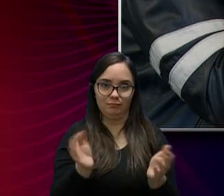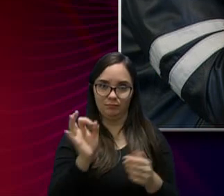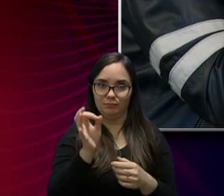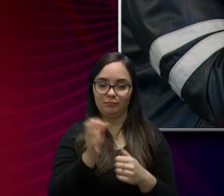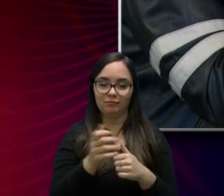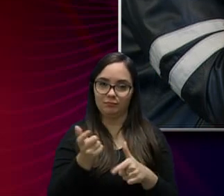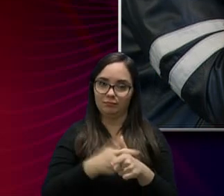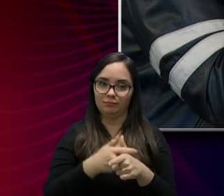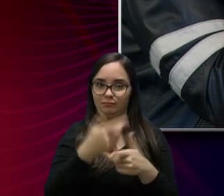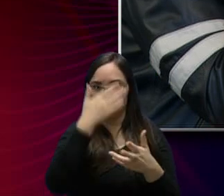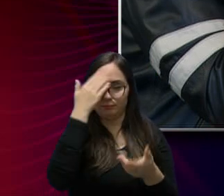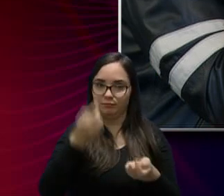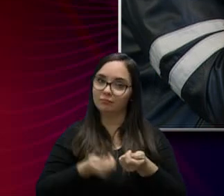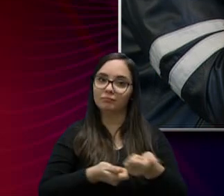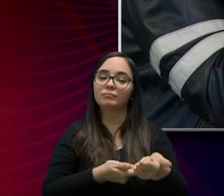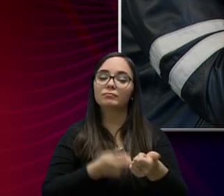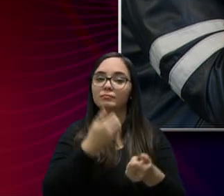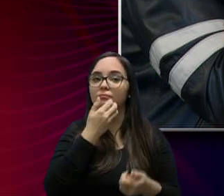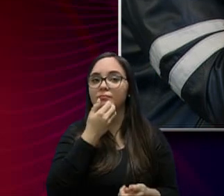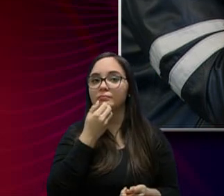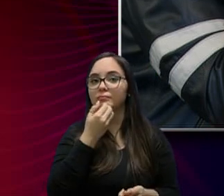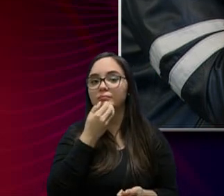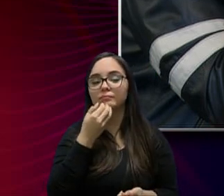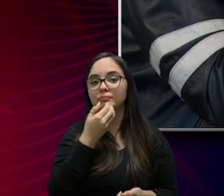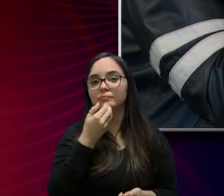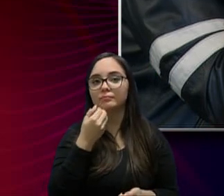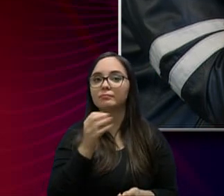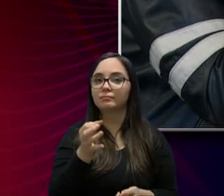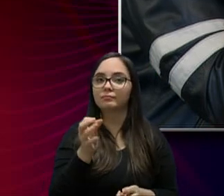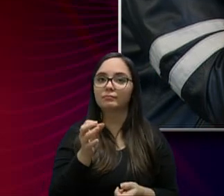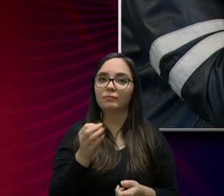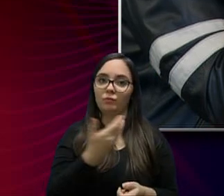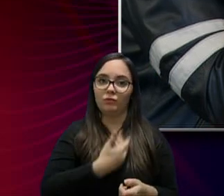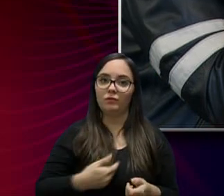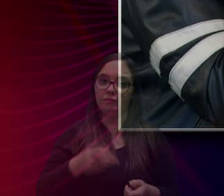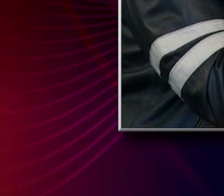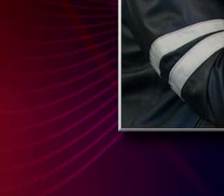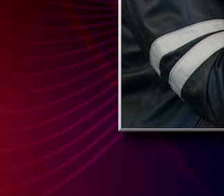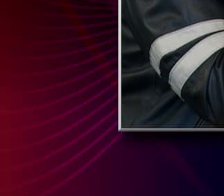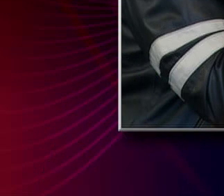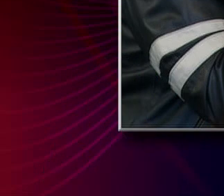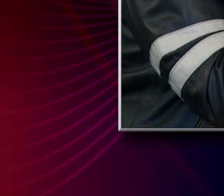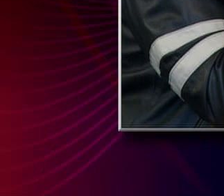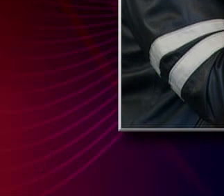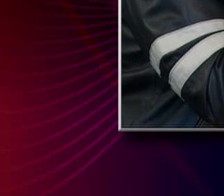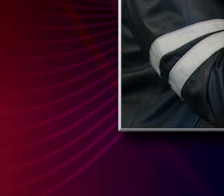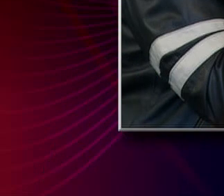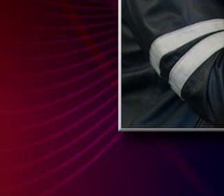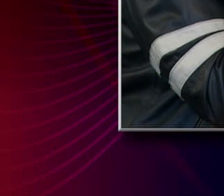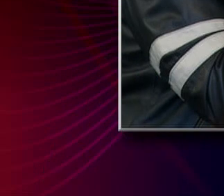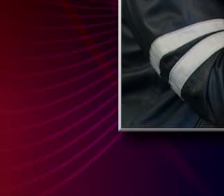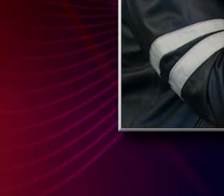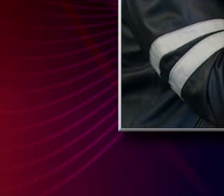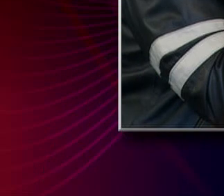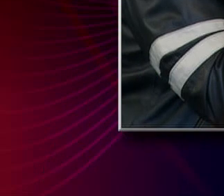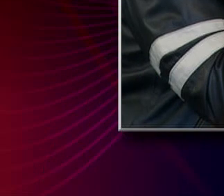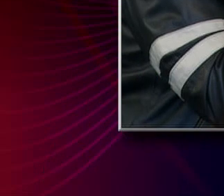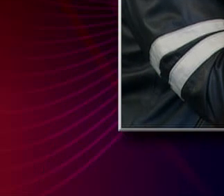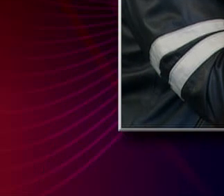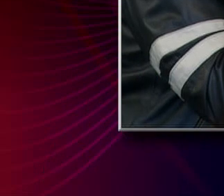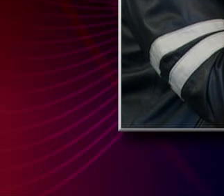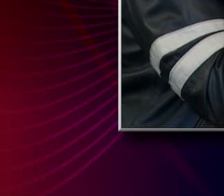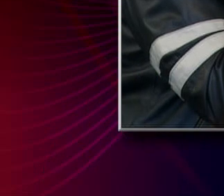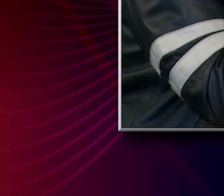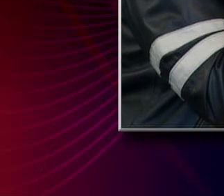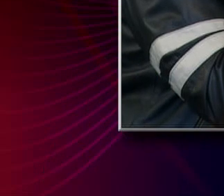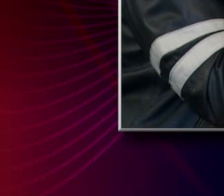foi no na nossa nesse governo no própria na própria questão do governo do do renato o que aconteceu esse